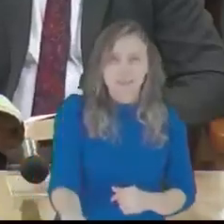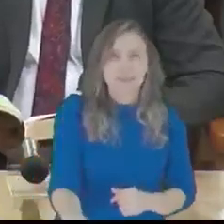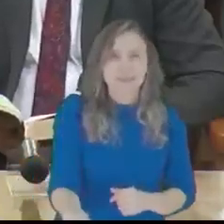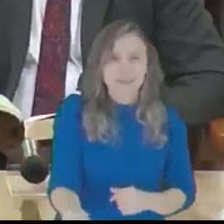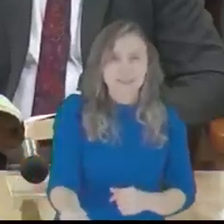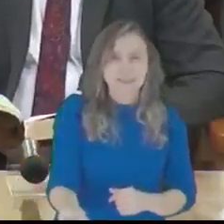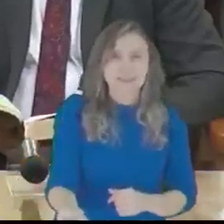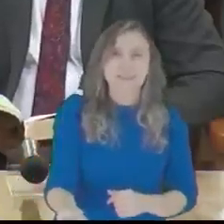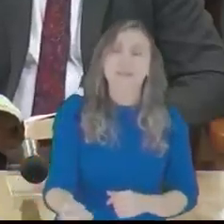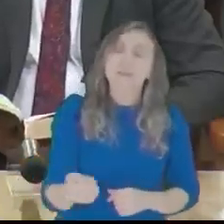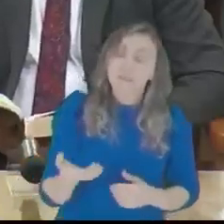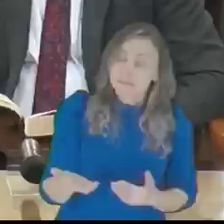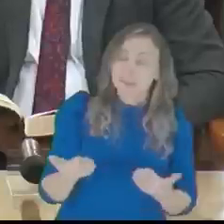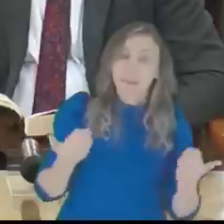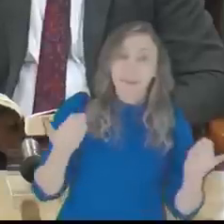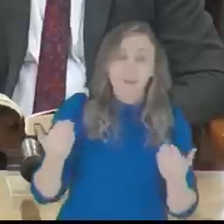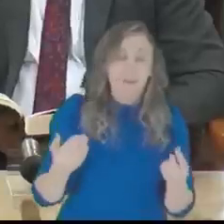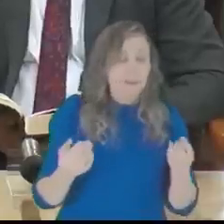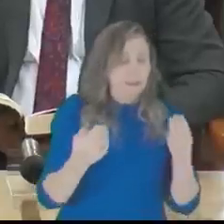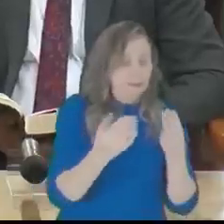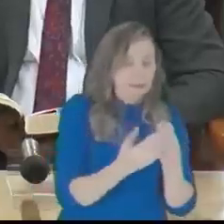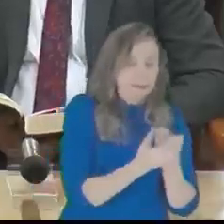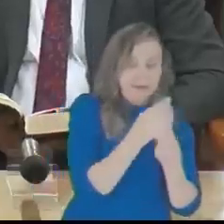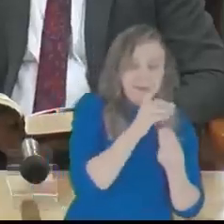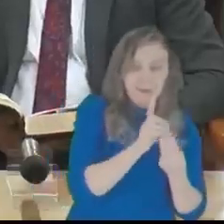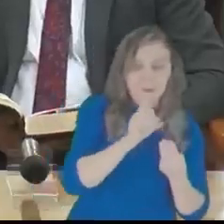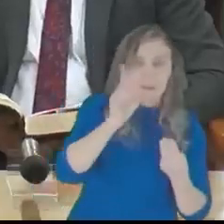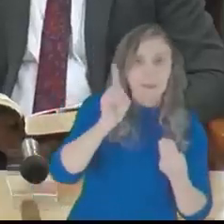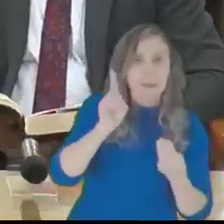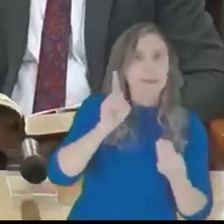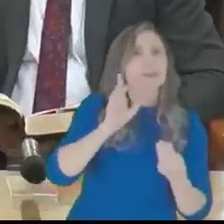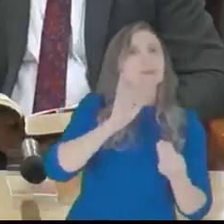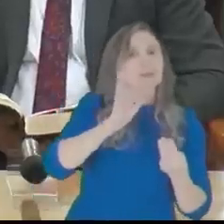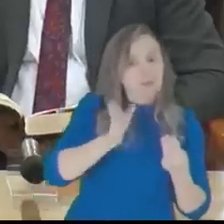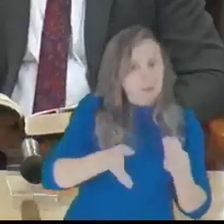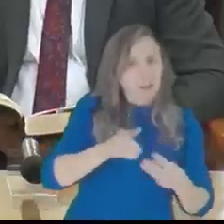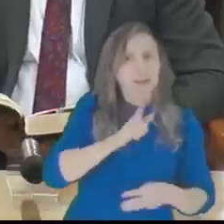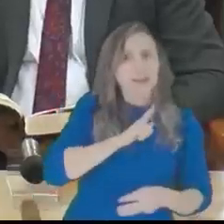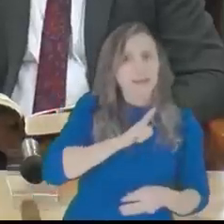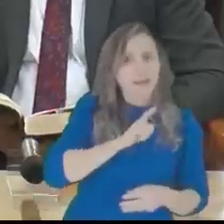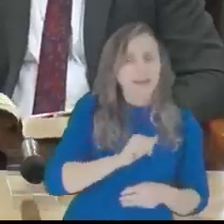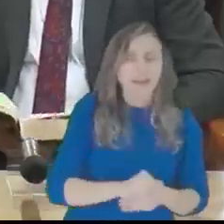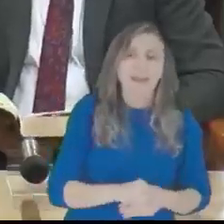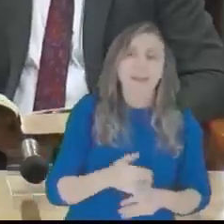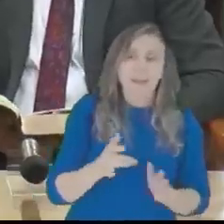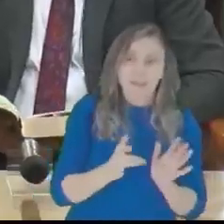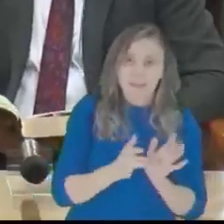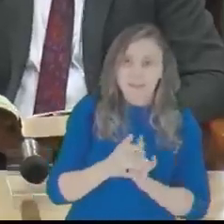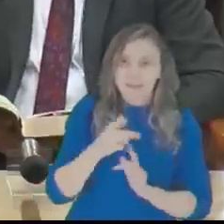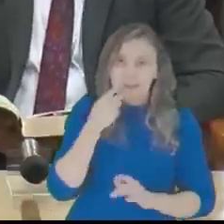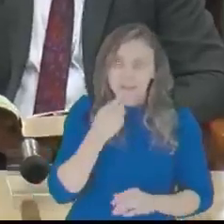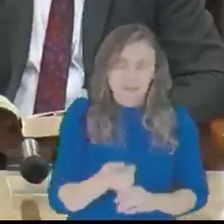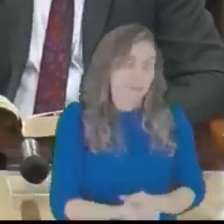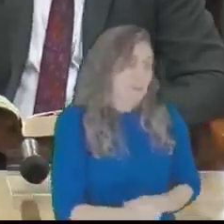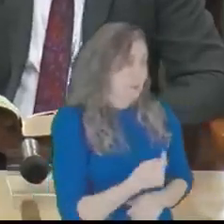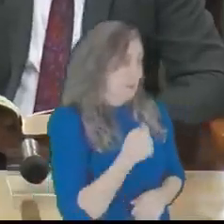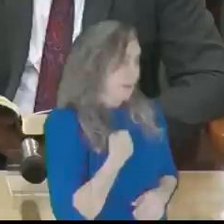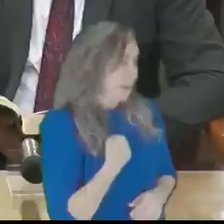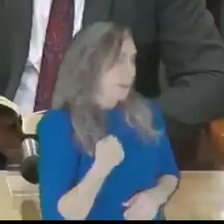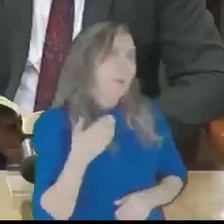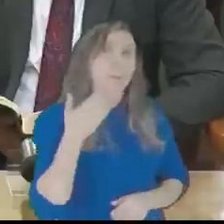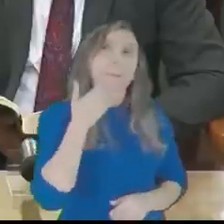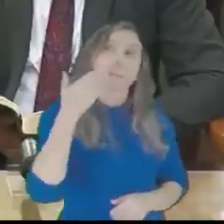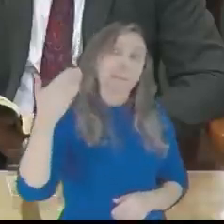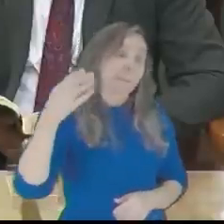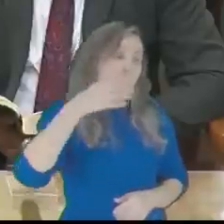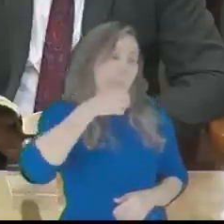depois, mas a Trindade está, porque Jesus disse eu rogarei a quem? Ao Pai. Prossiga para achar outra